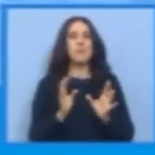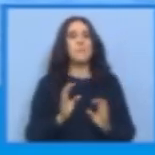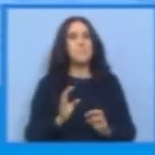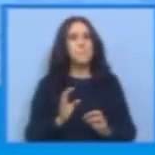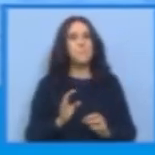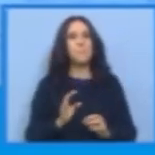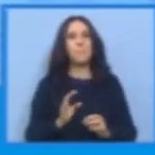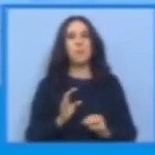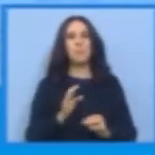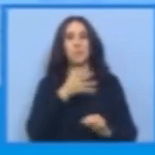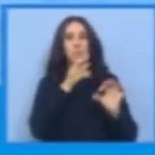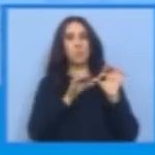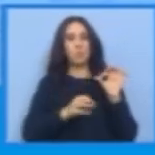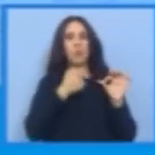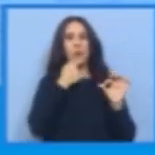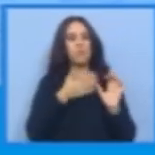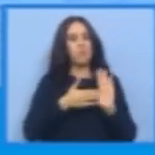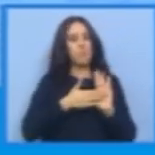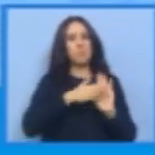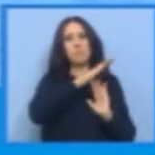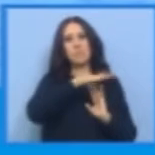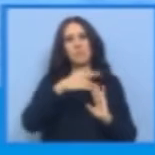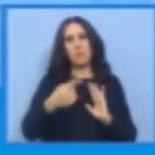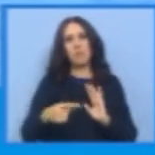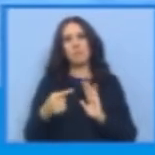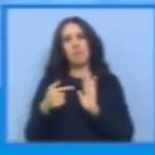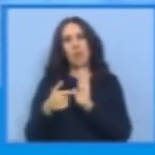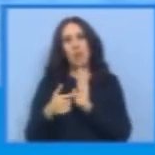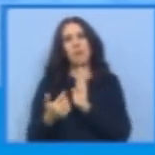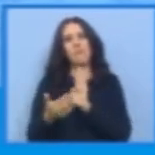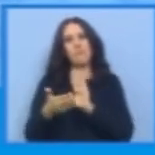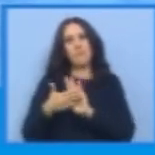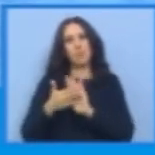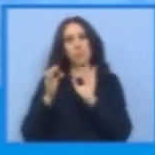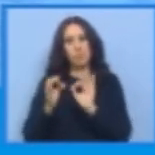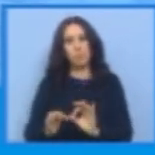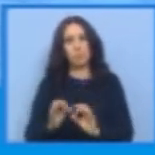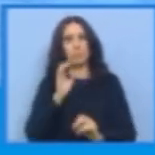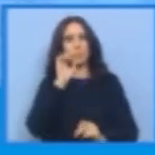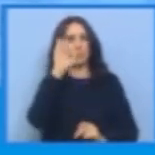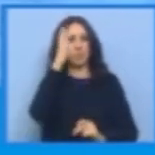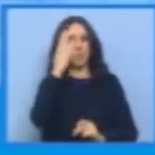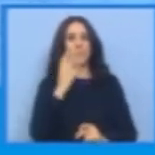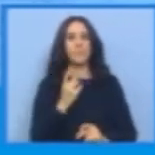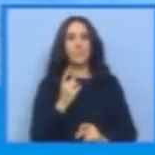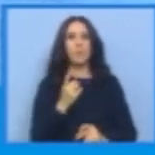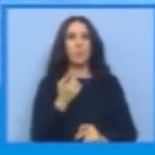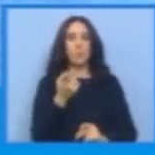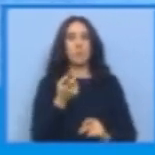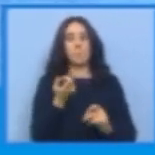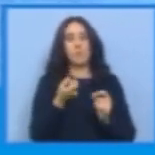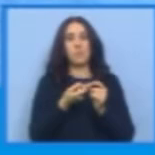num discurso que é fundamentado, cientificamente fundamentado e com factos. Isso é uma coisa importante. Outra mais próxima